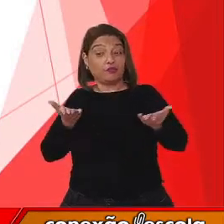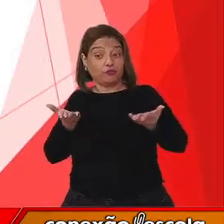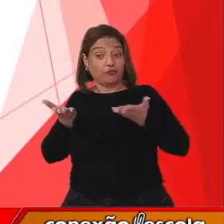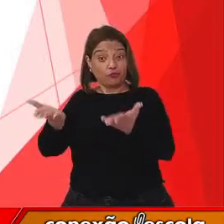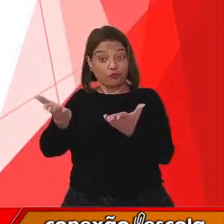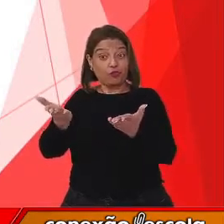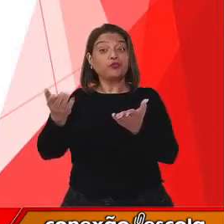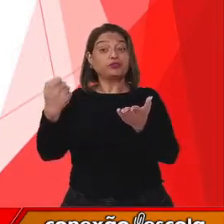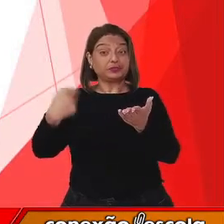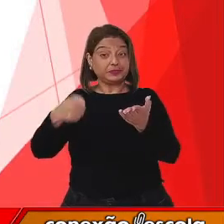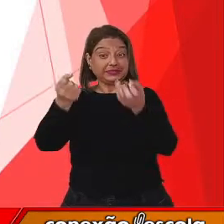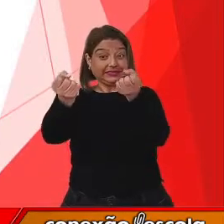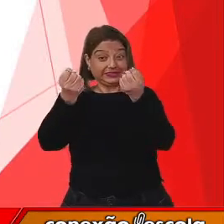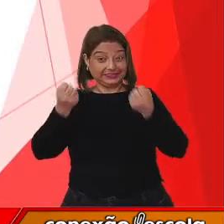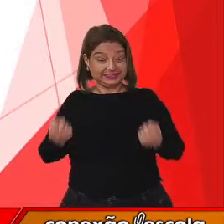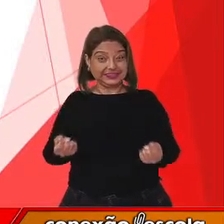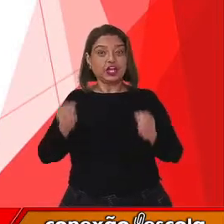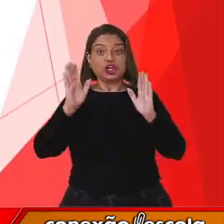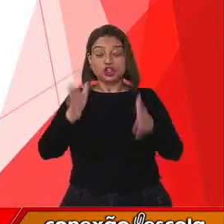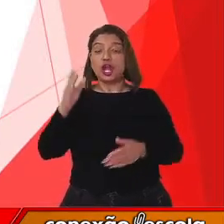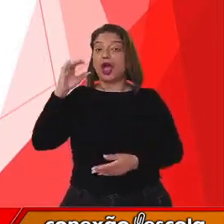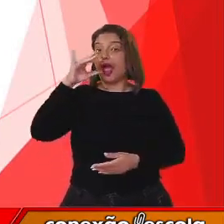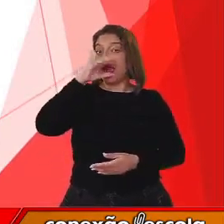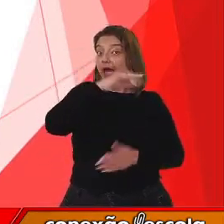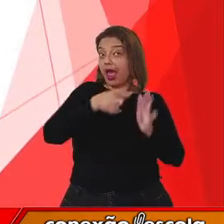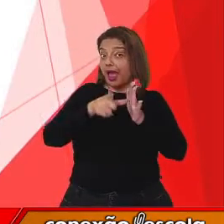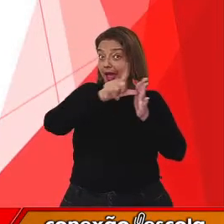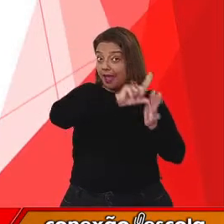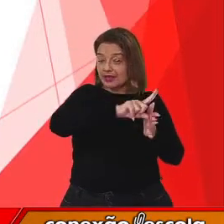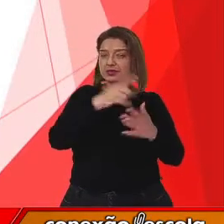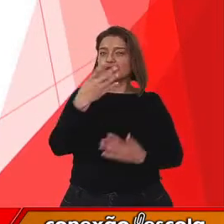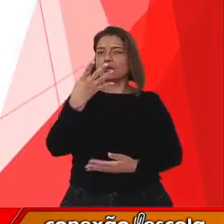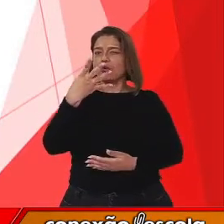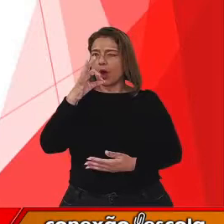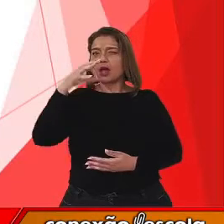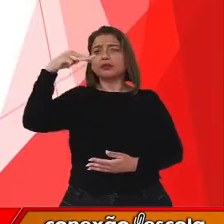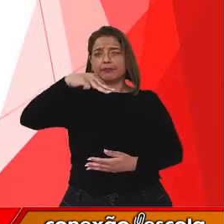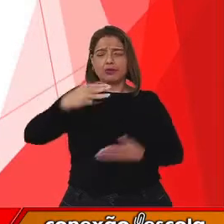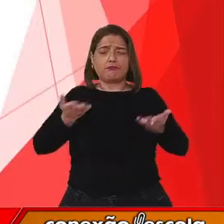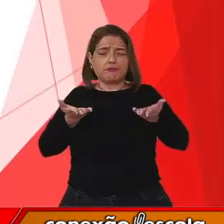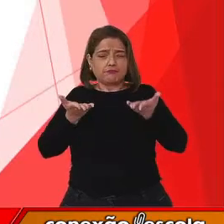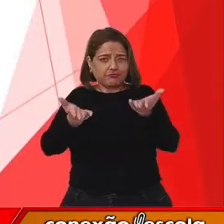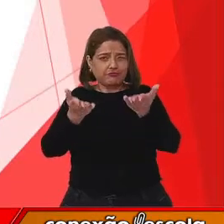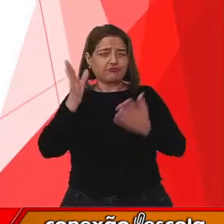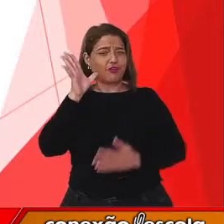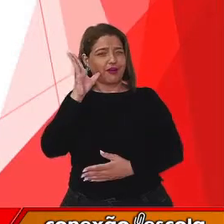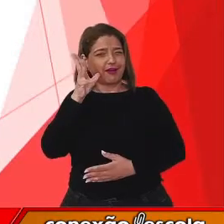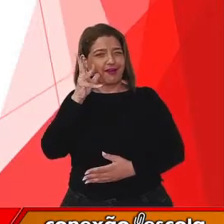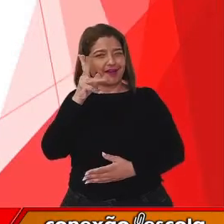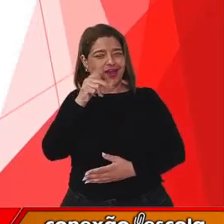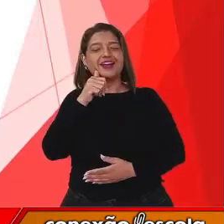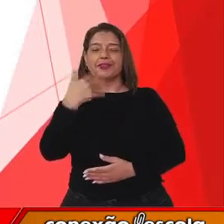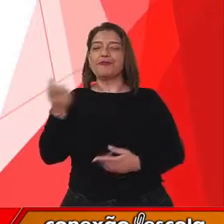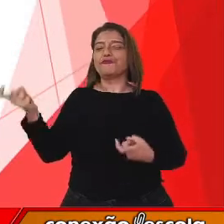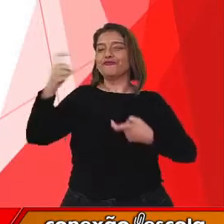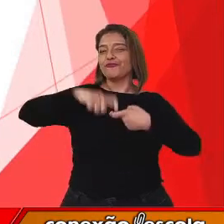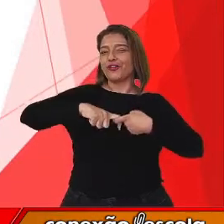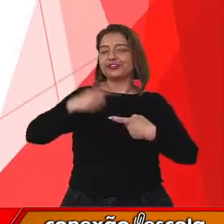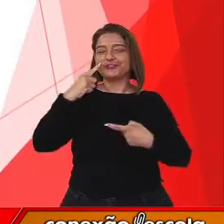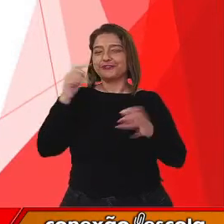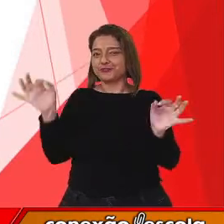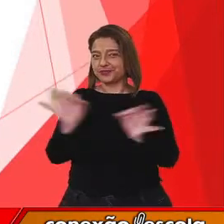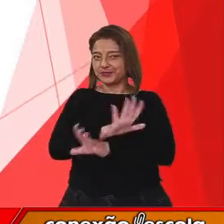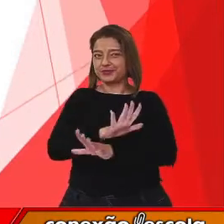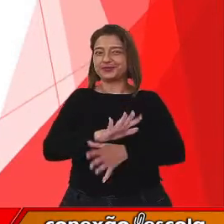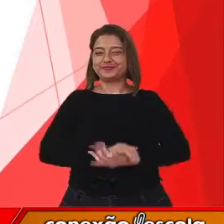vai levar o forno que já tá aquecido por 40 minutos. Exatamente. E aí depois a gente já tá de volta, né? Uhum. Então tá